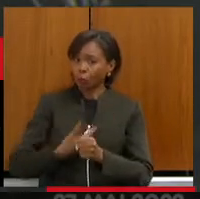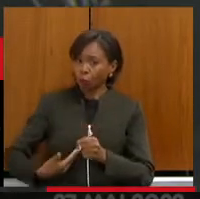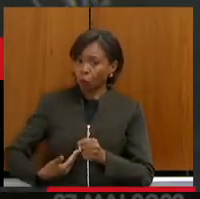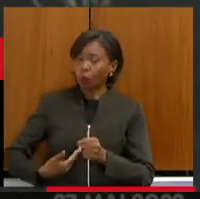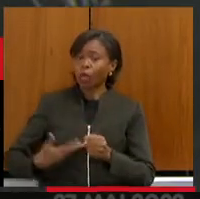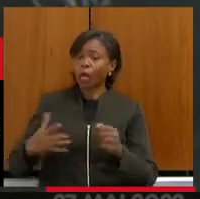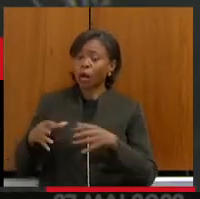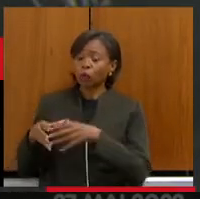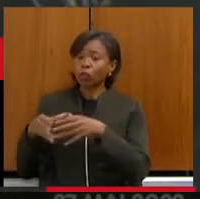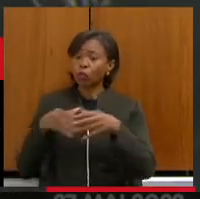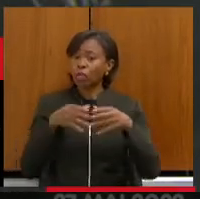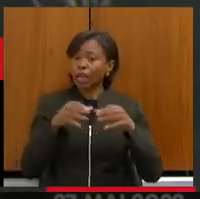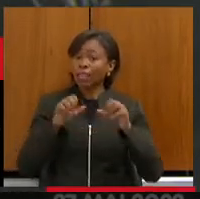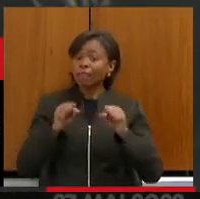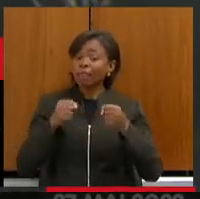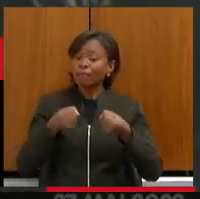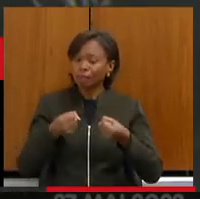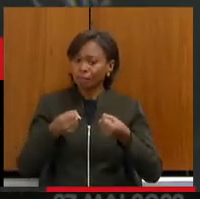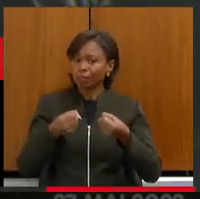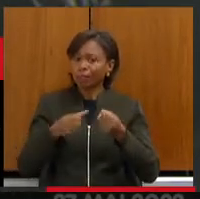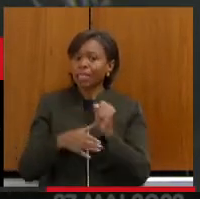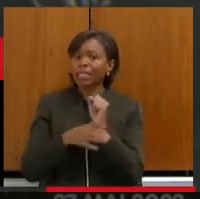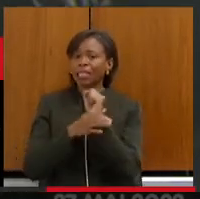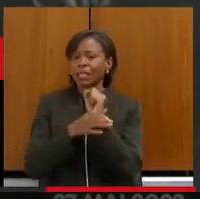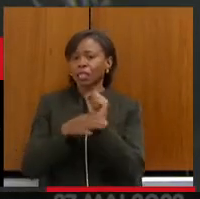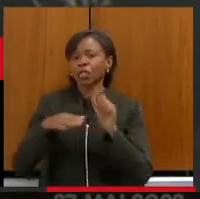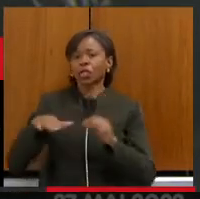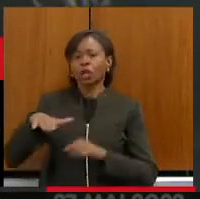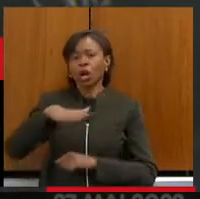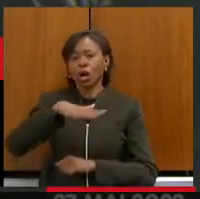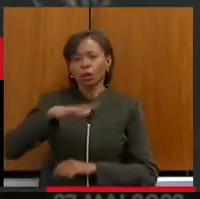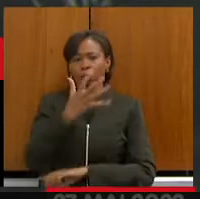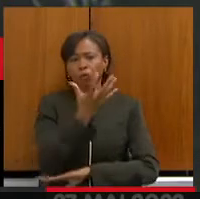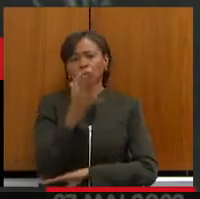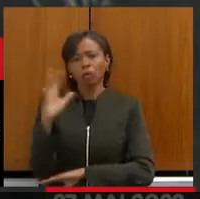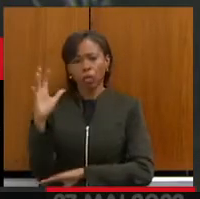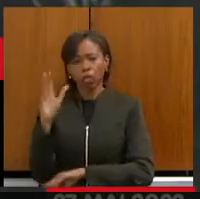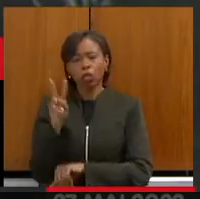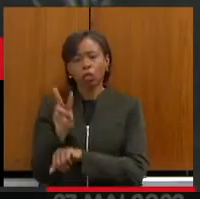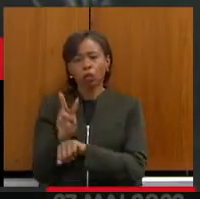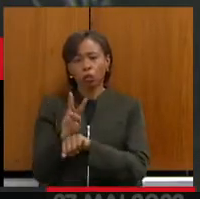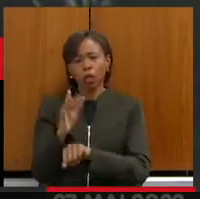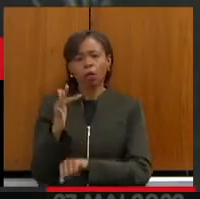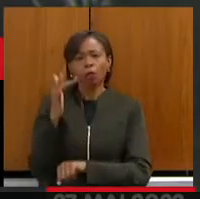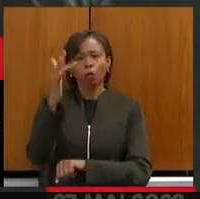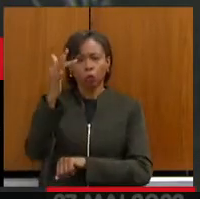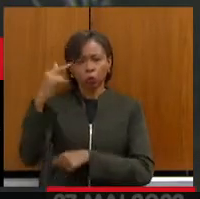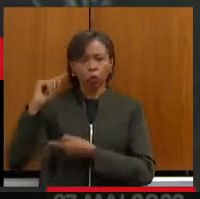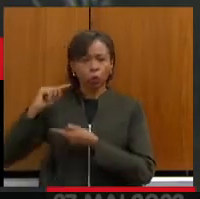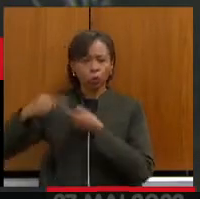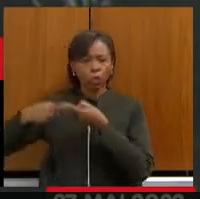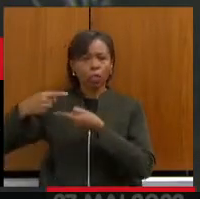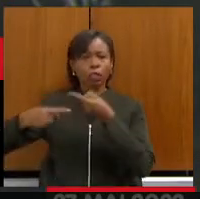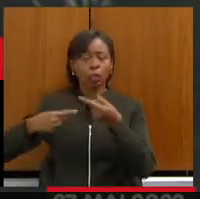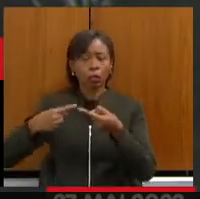e preservá-lo para as presentes e futuras gerações conforme dispõe o artigo